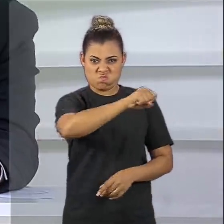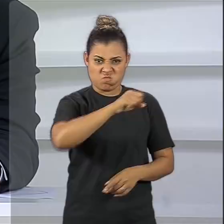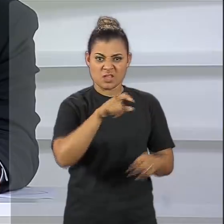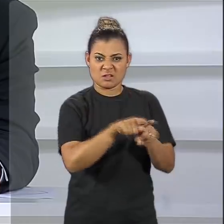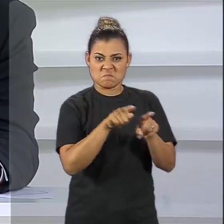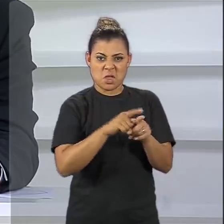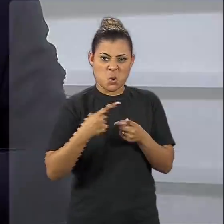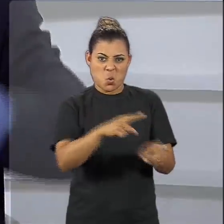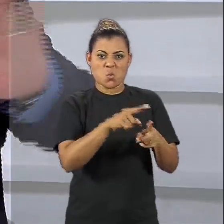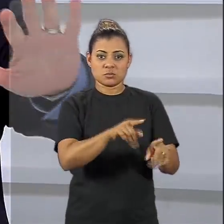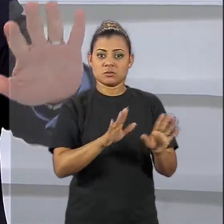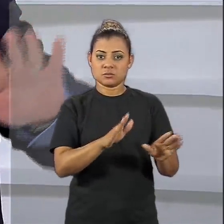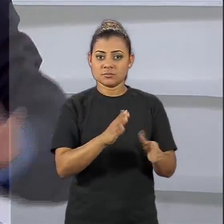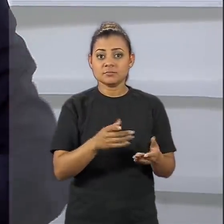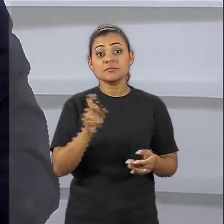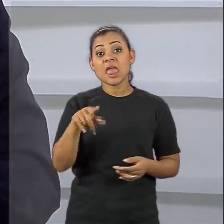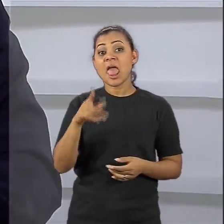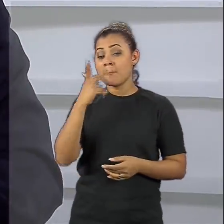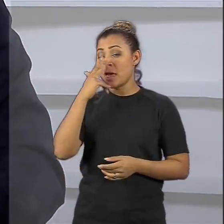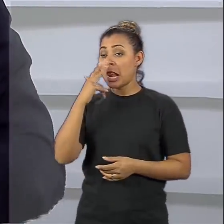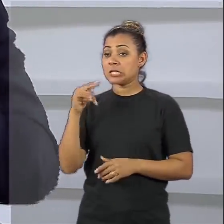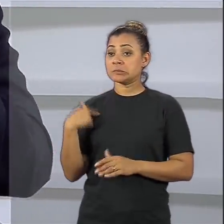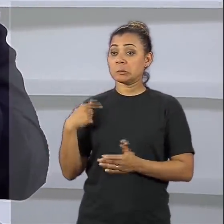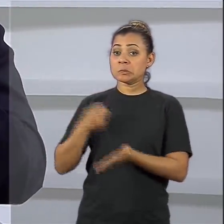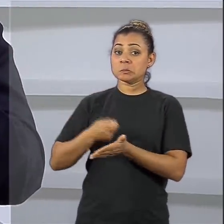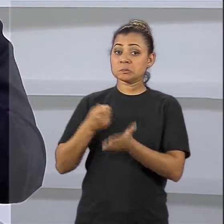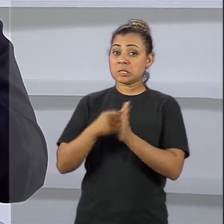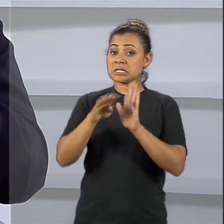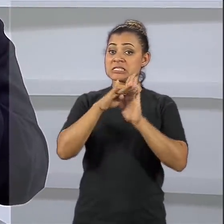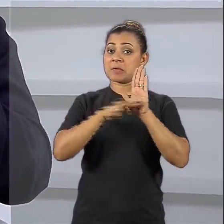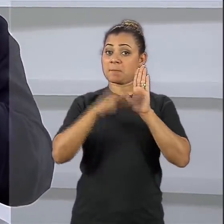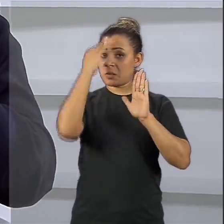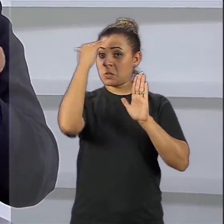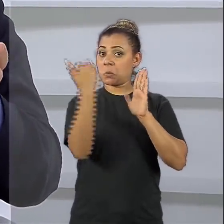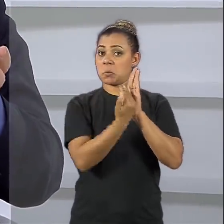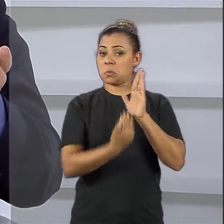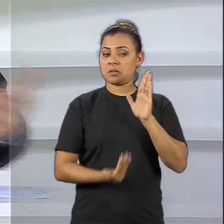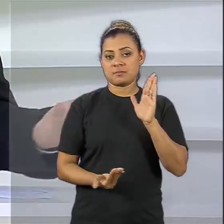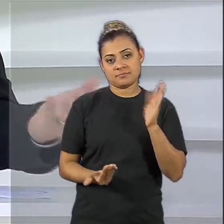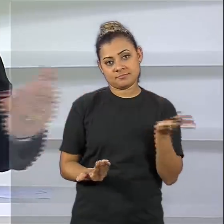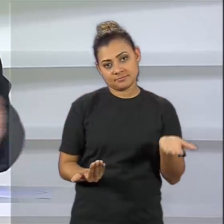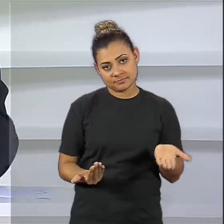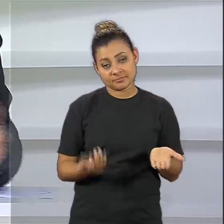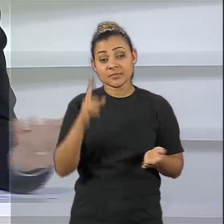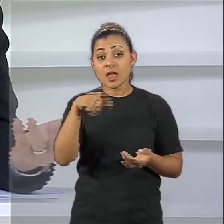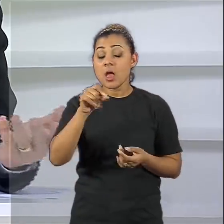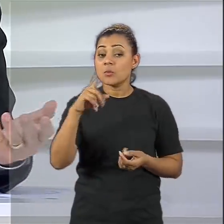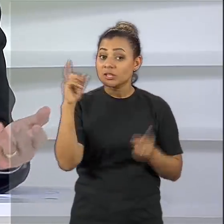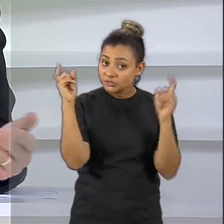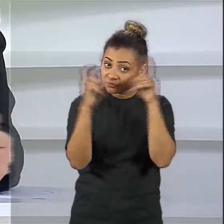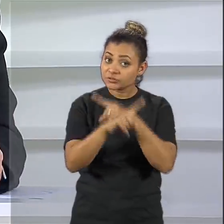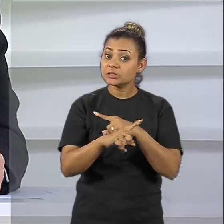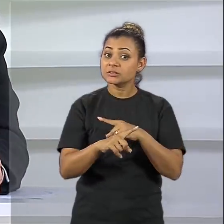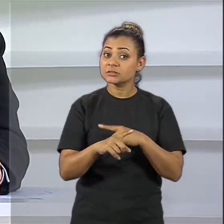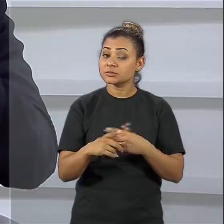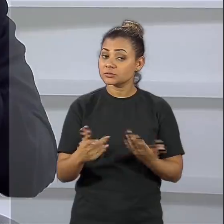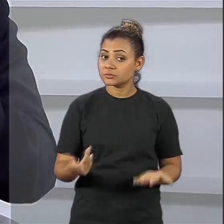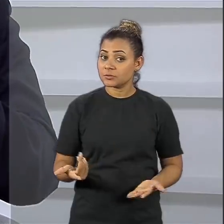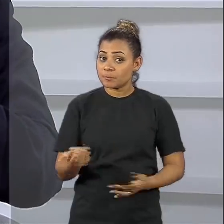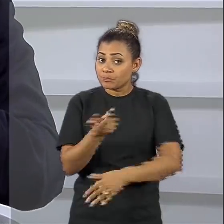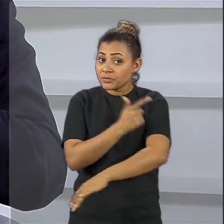Disciplina para eles. Não para eles, disciplina não para eles. Por isso que eu falei com ele aqui, o que gera um paradoxo, disciplinado, né?